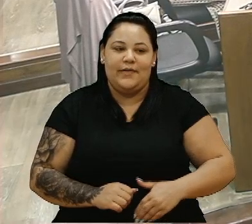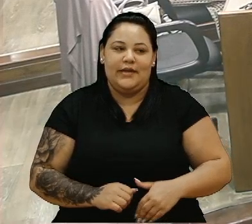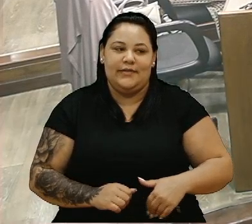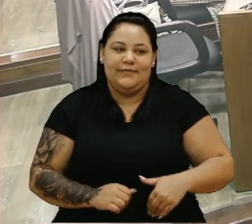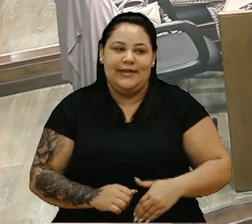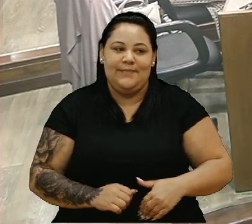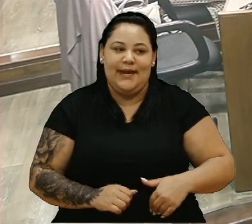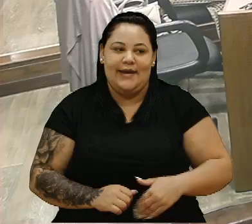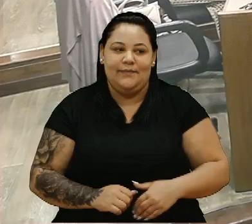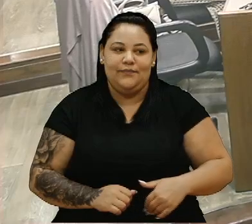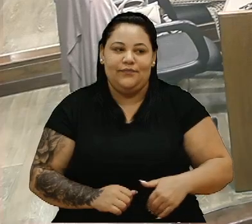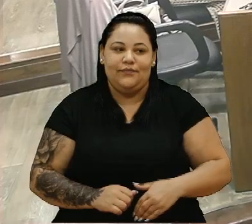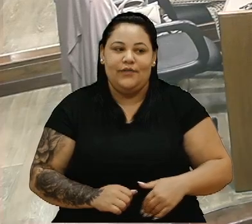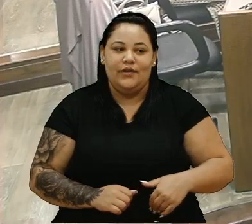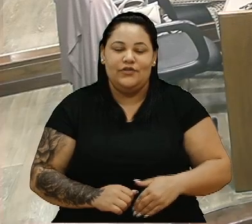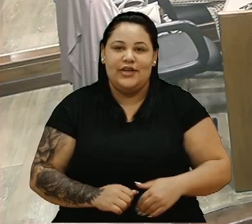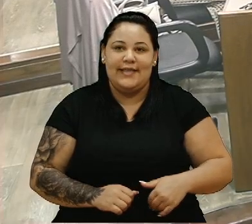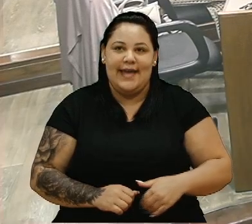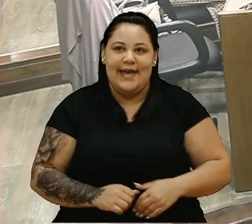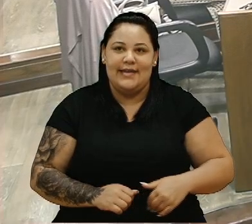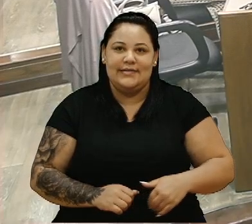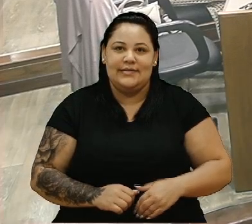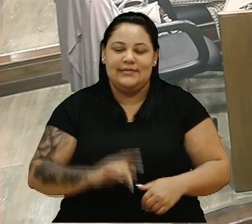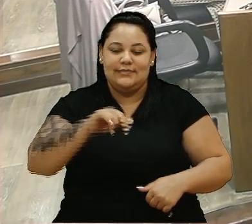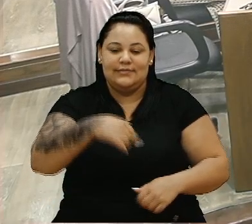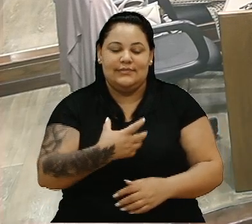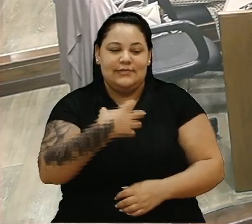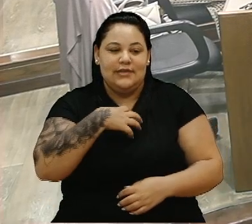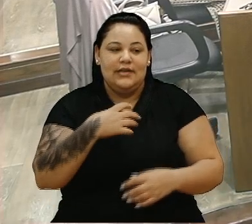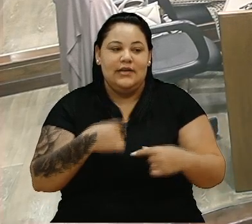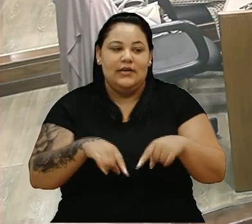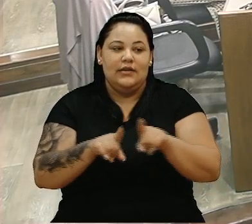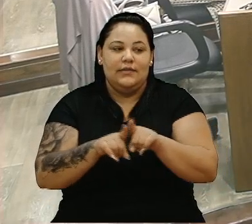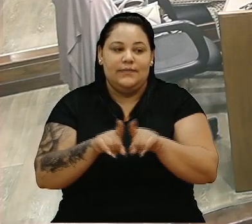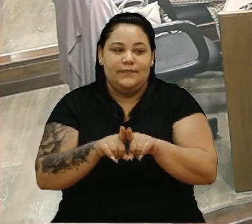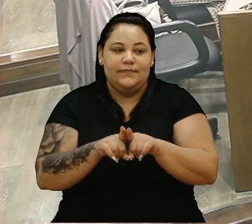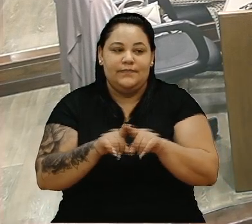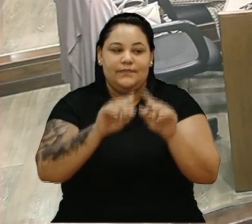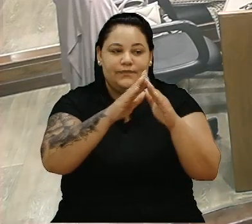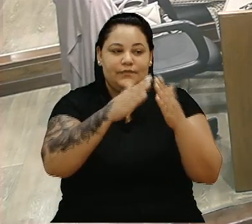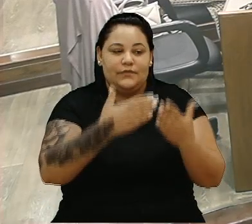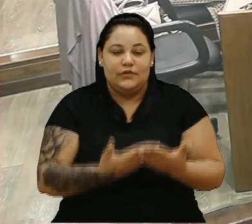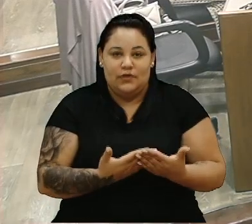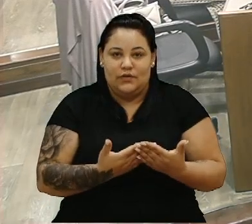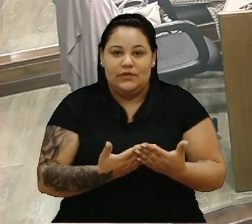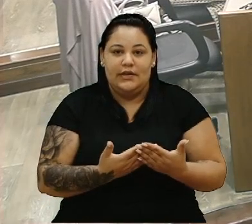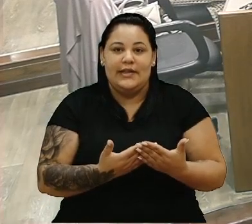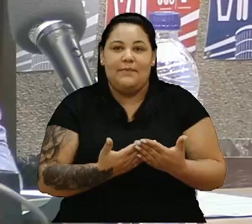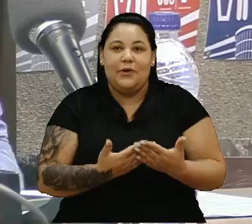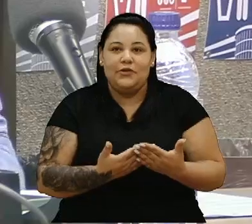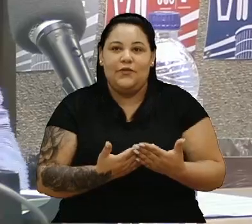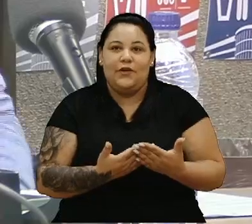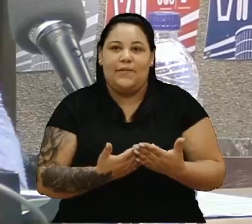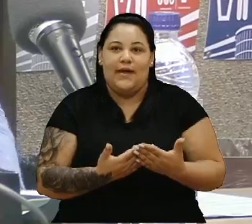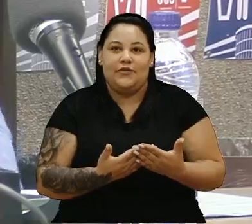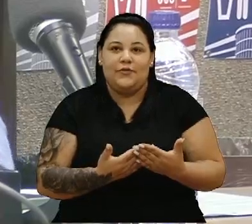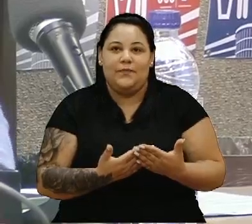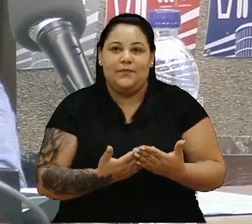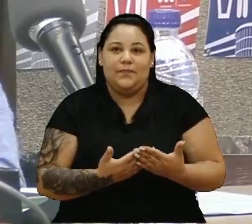orgulha. E a segurança realmente das escolas, ela está deixando a desejar. Isso a gente